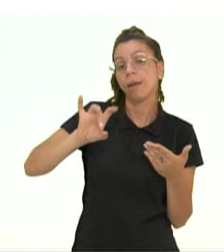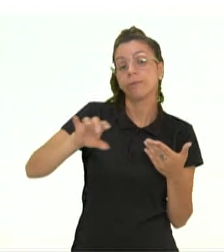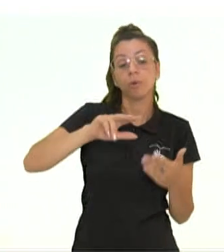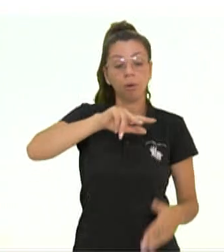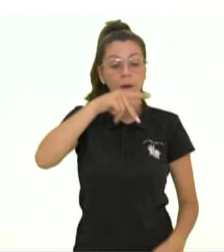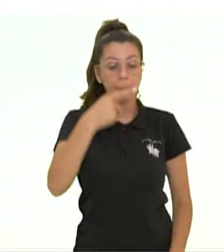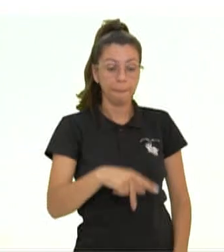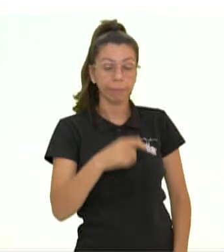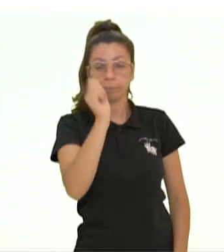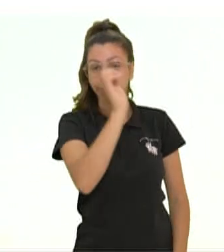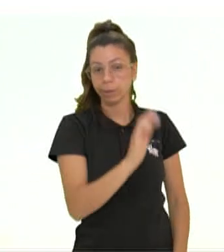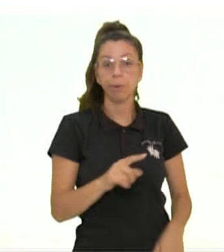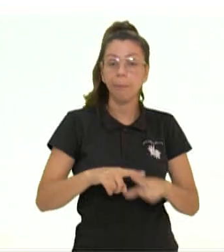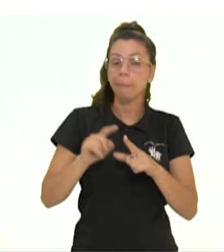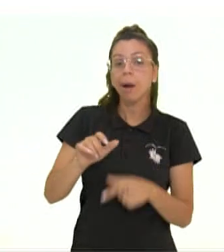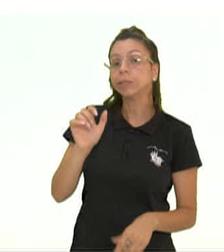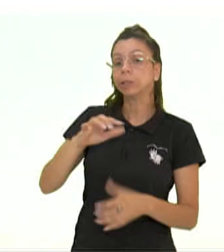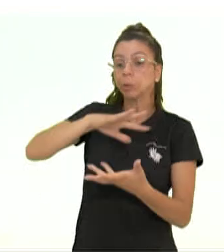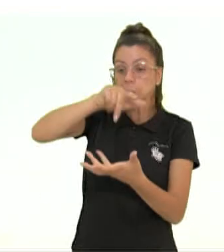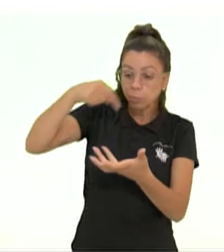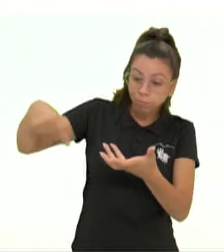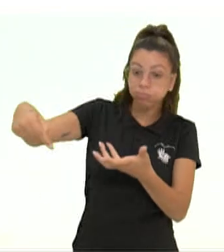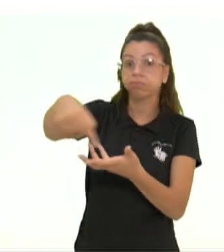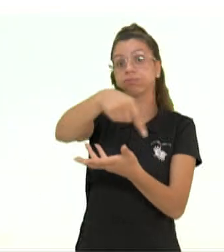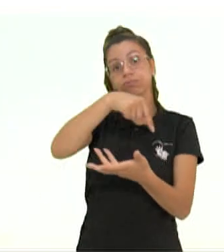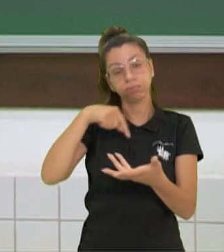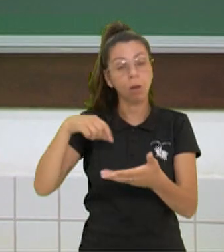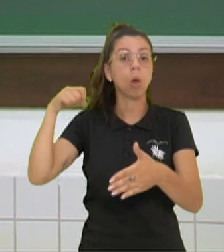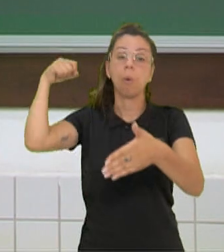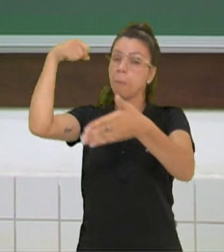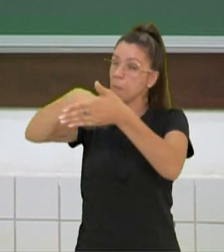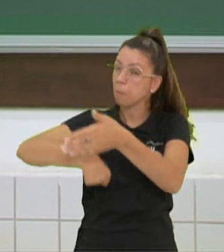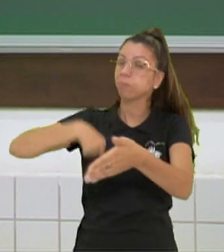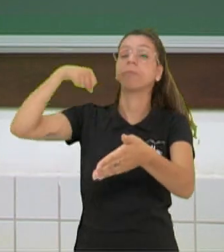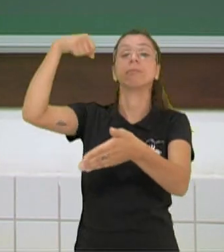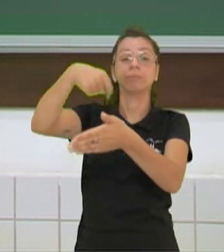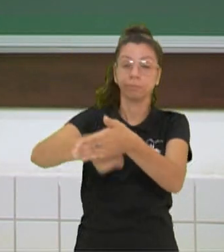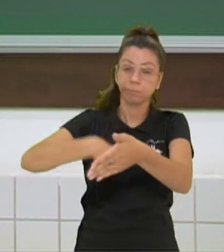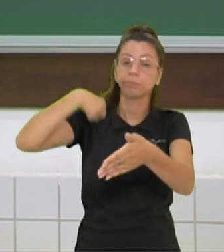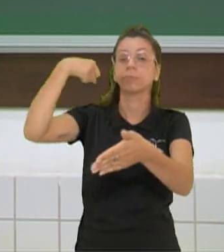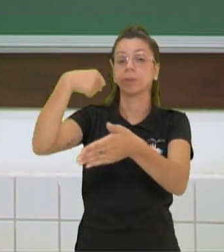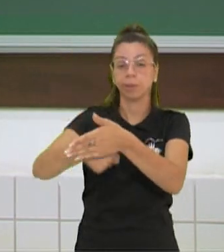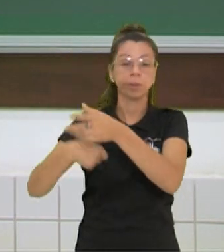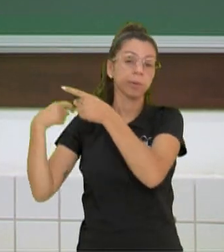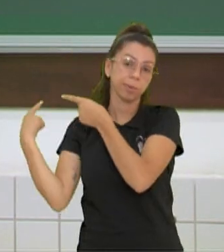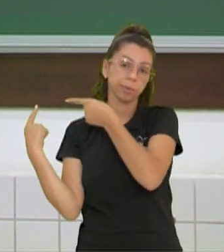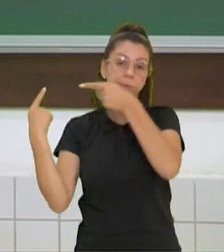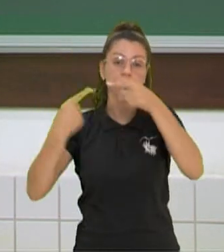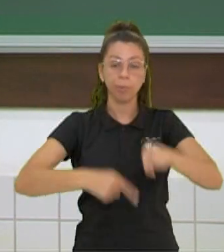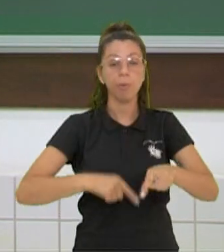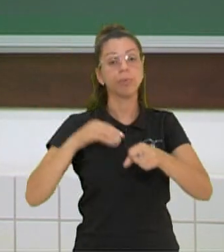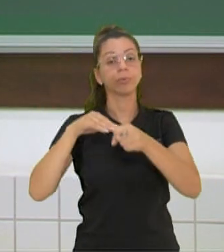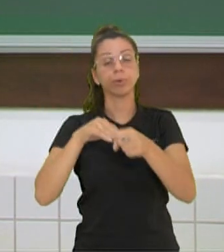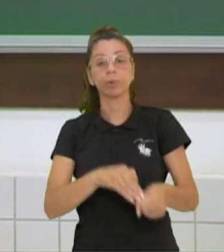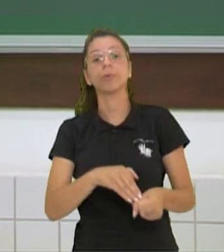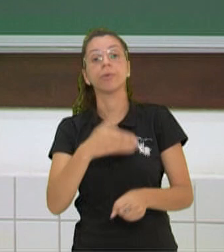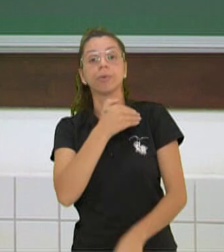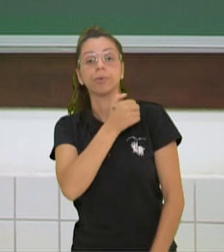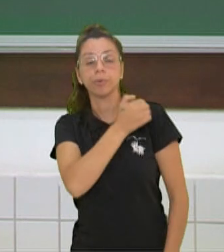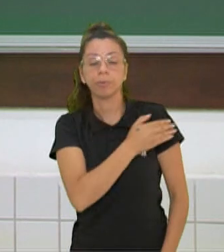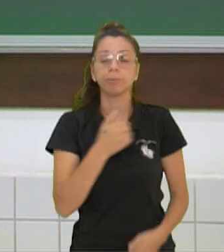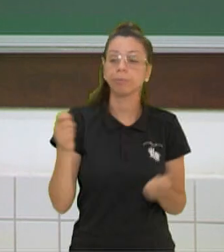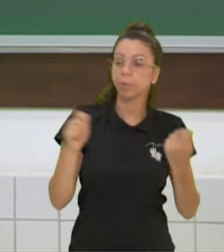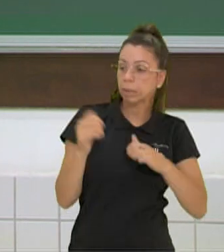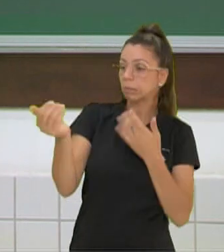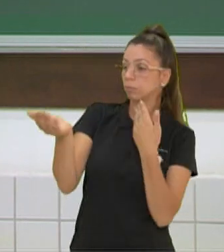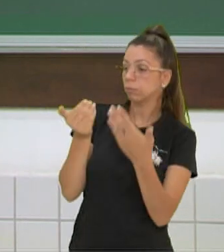né, mas em vários países do mundo. É uma luta muito grande que a gente tem que continuar aí falando sobre,